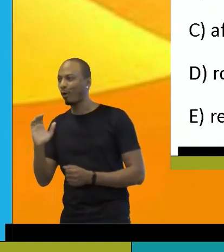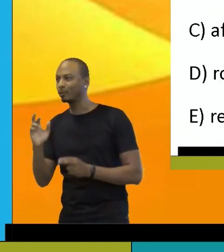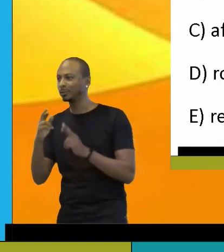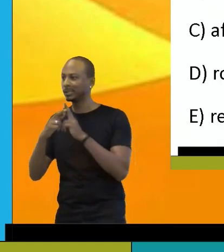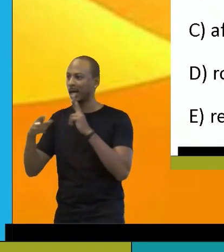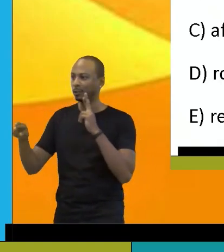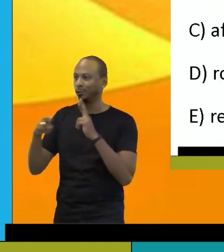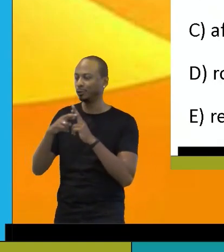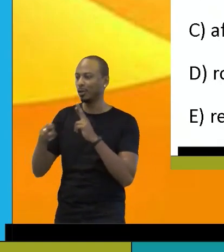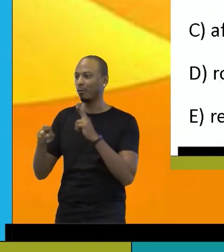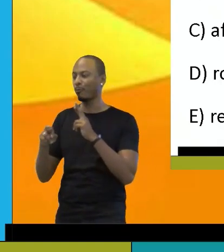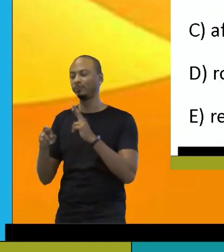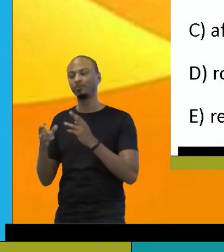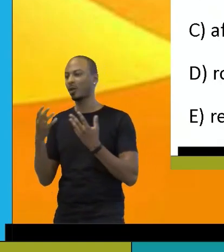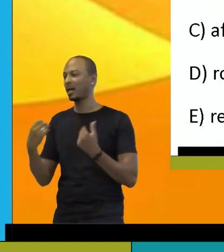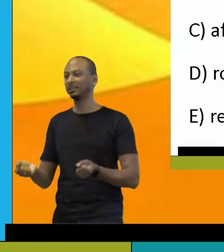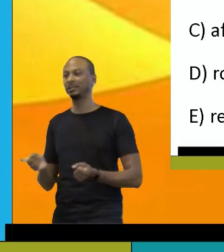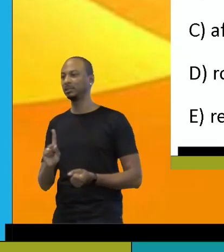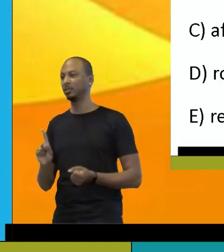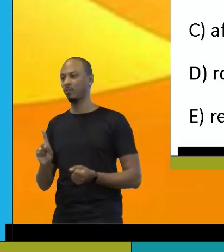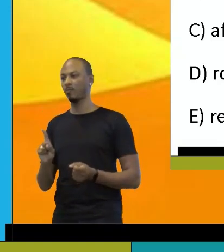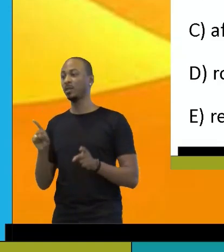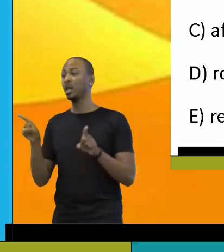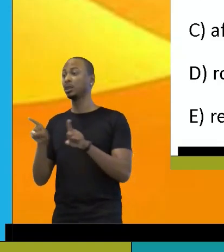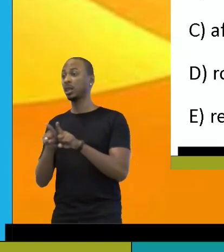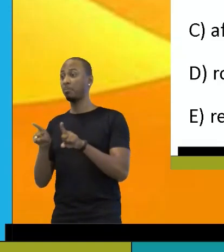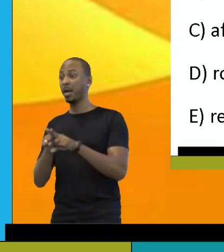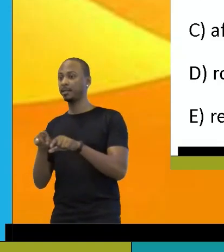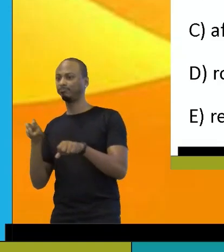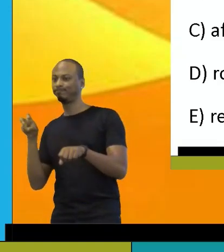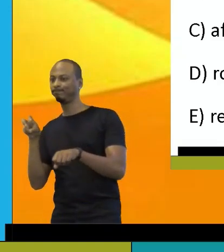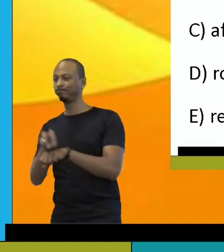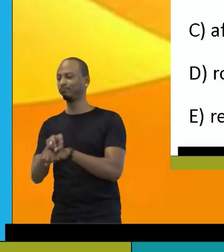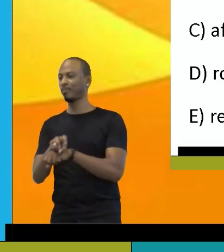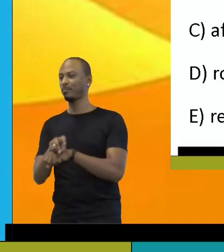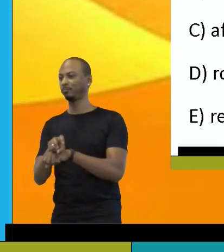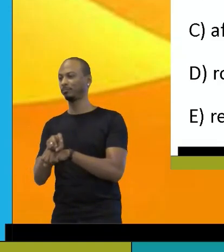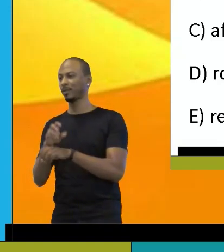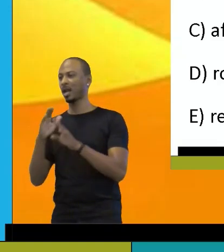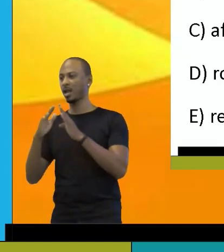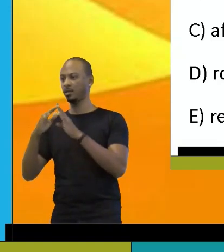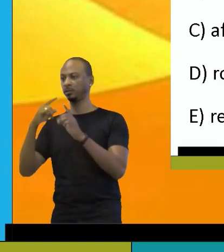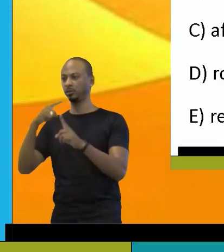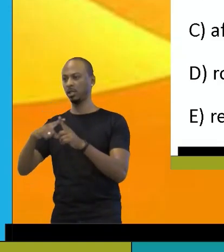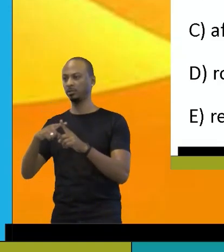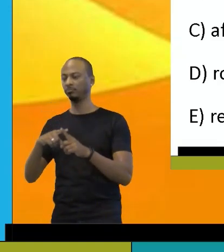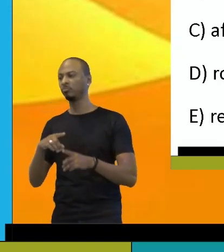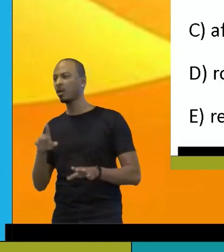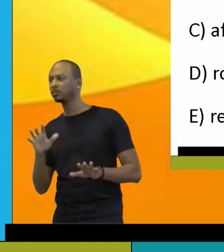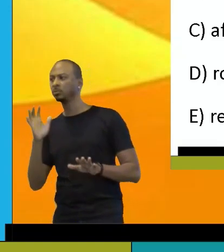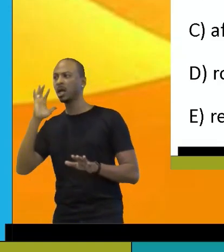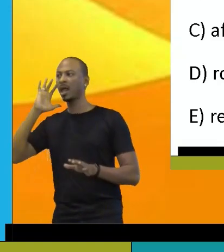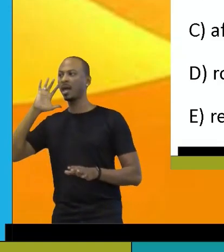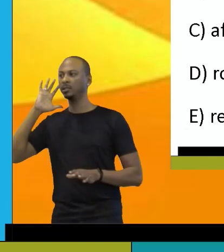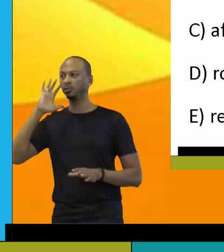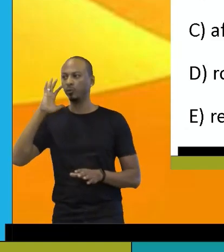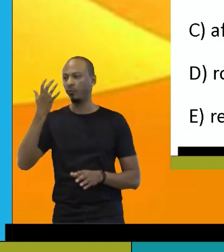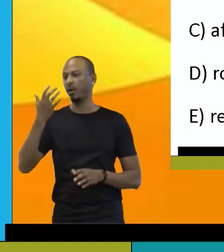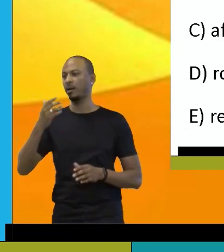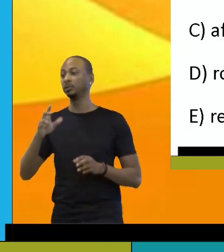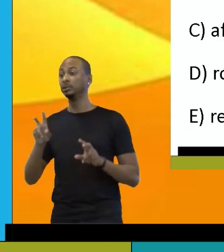não aceitará nenhum tipo de intromissão da igreja nos assuntos de ordem